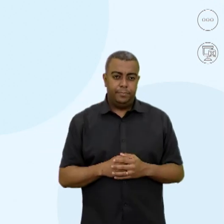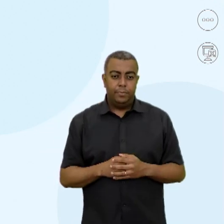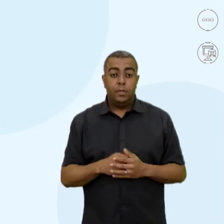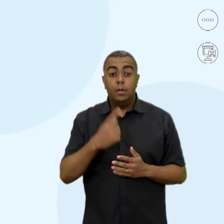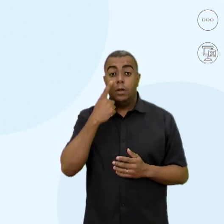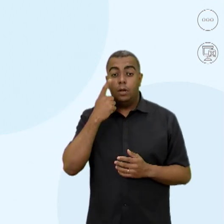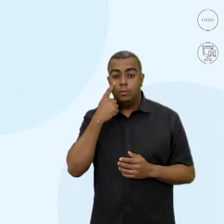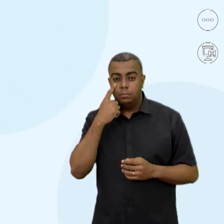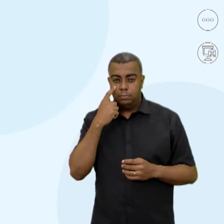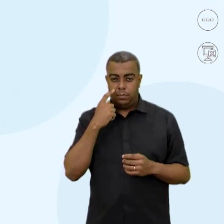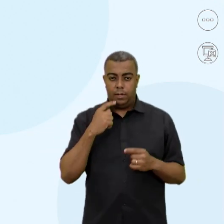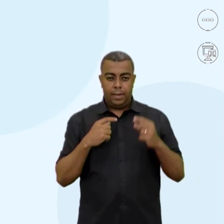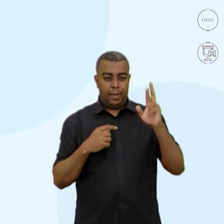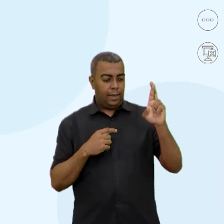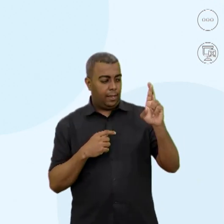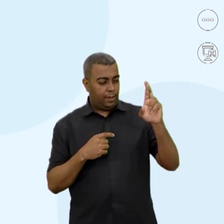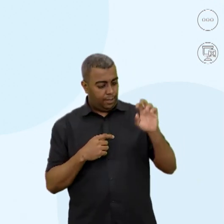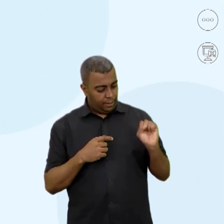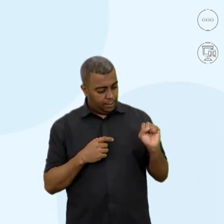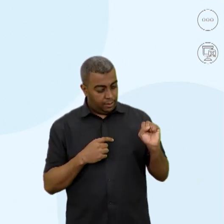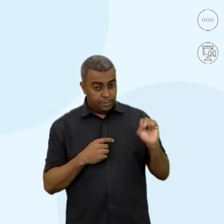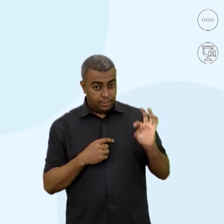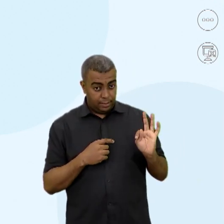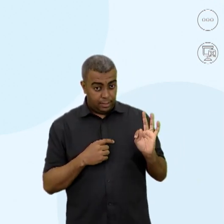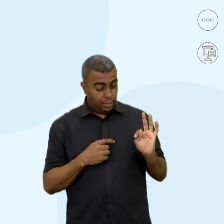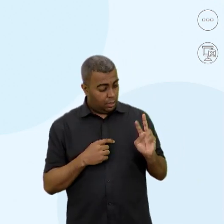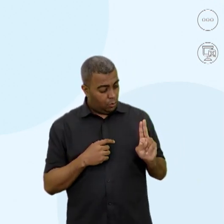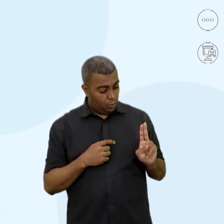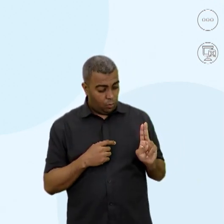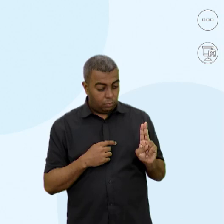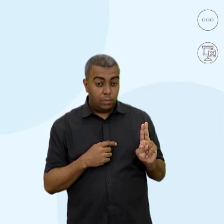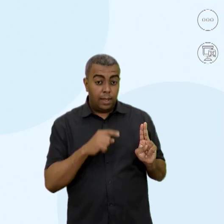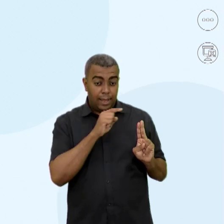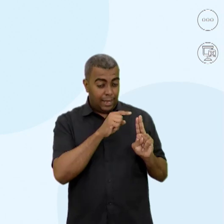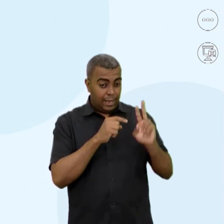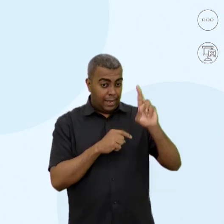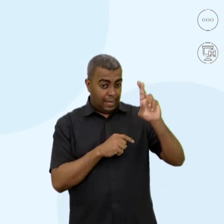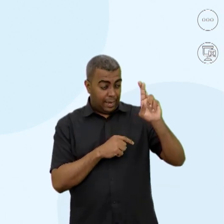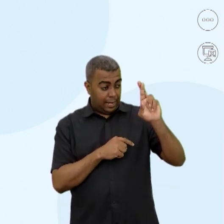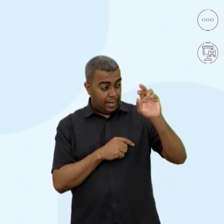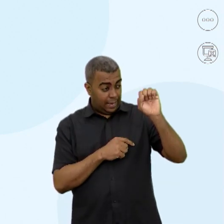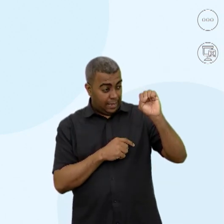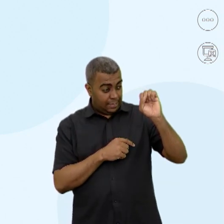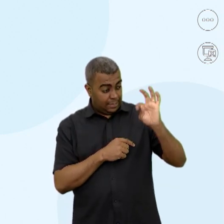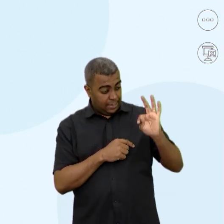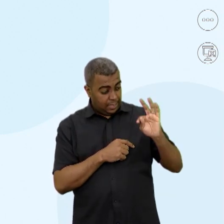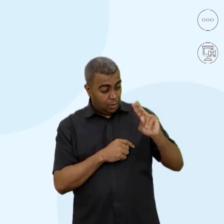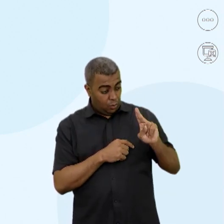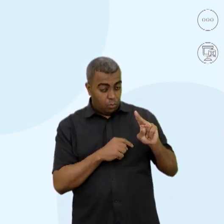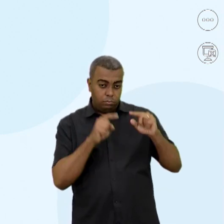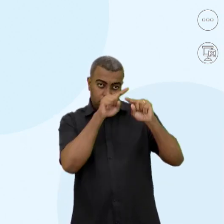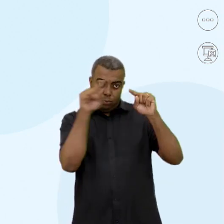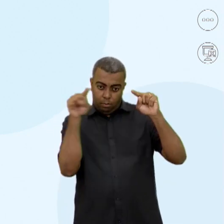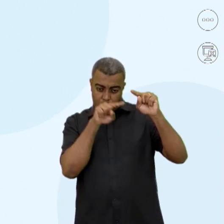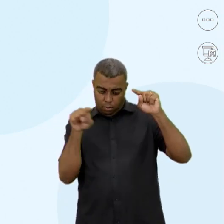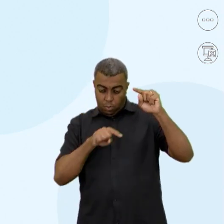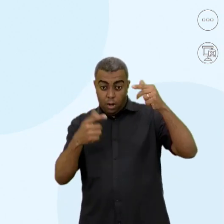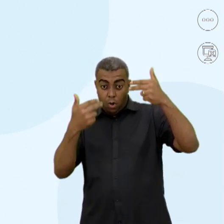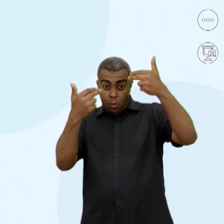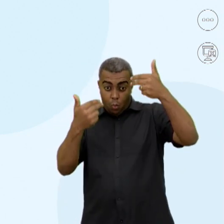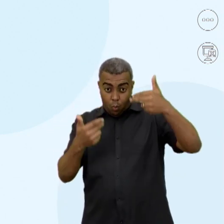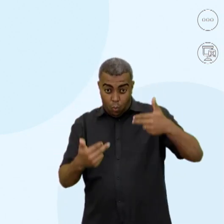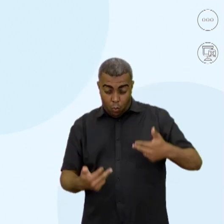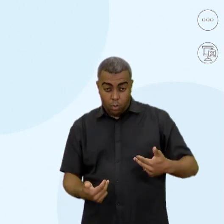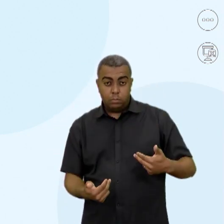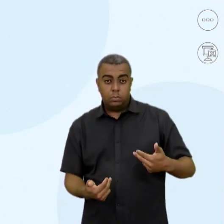as retas R, S, T, U paralelas, ó. Então aqui ele tá dizendo que é paralelas. Começou a falar em